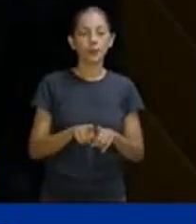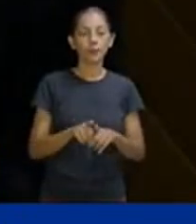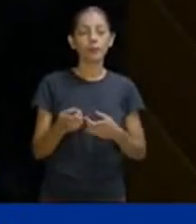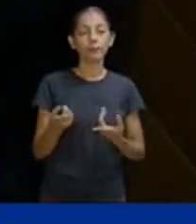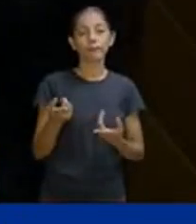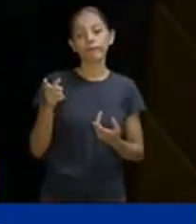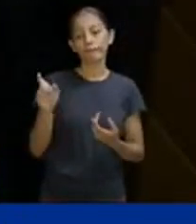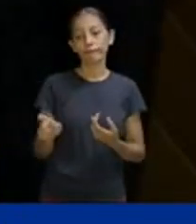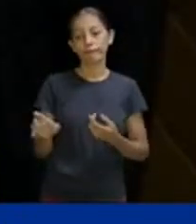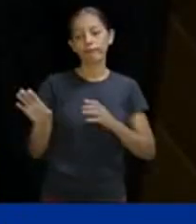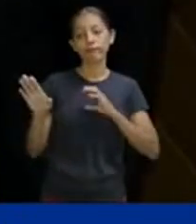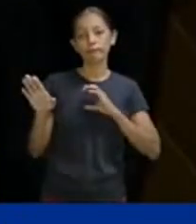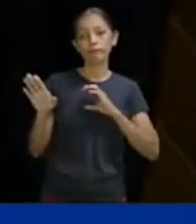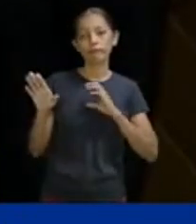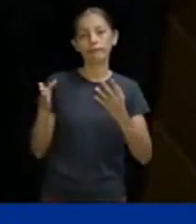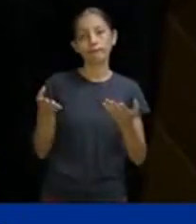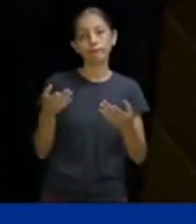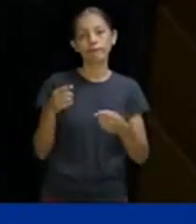candidato, resta